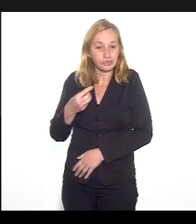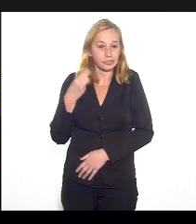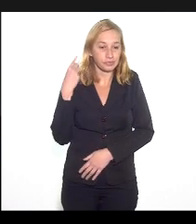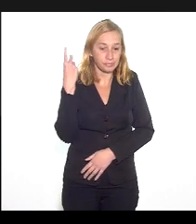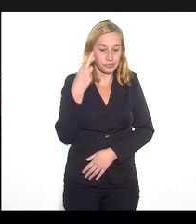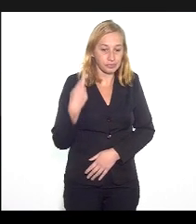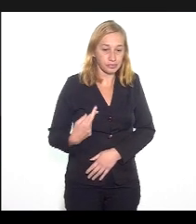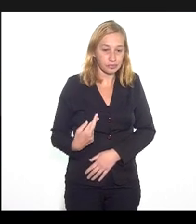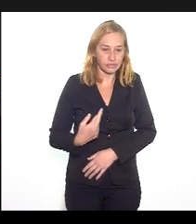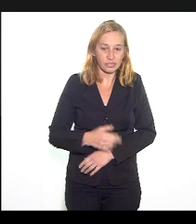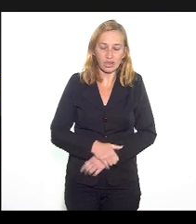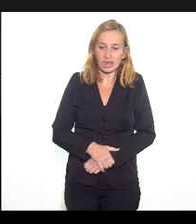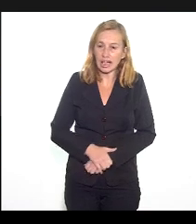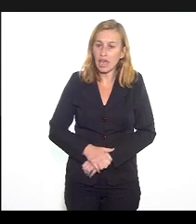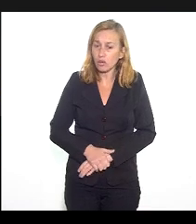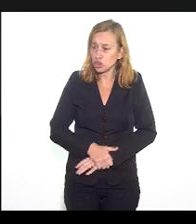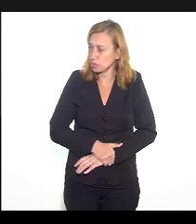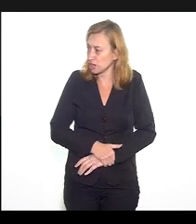Renata.